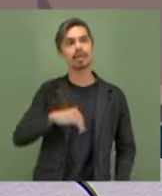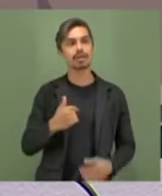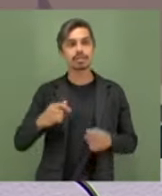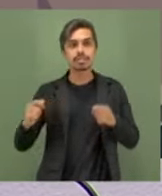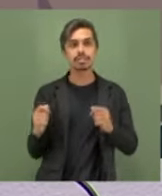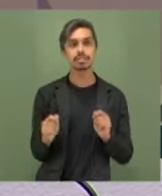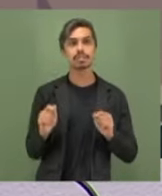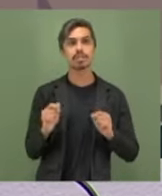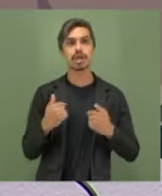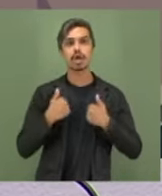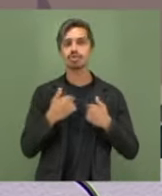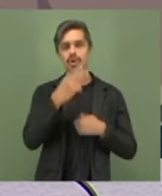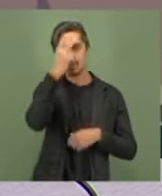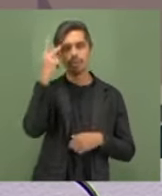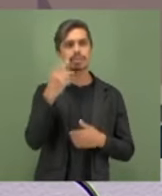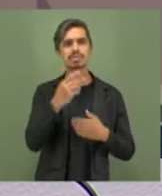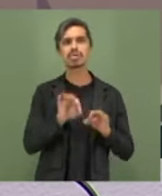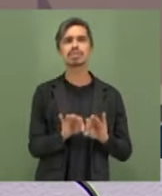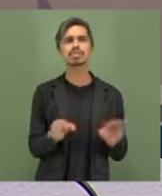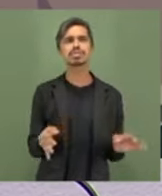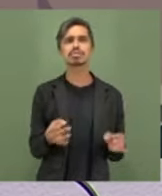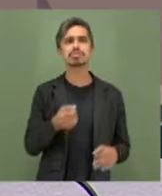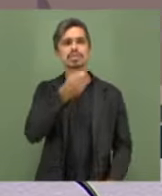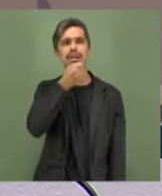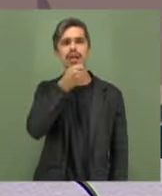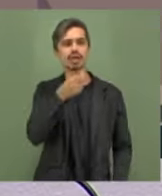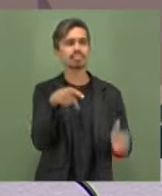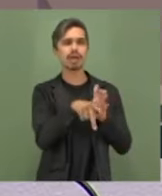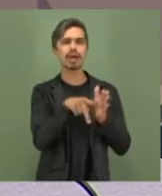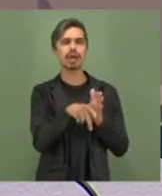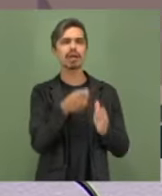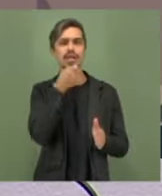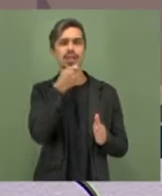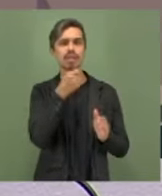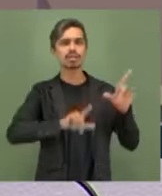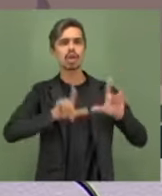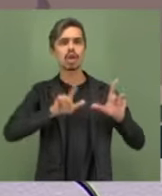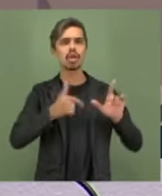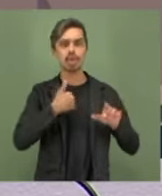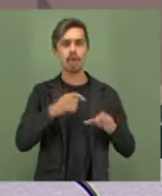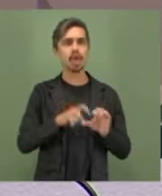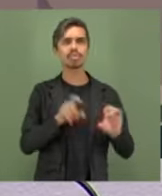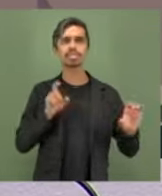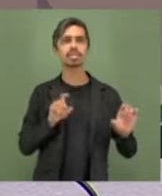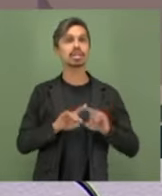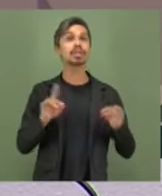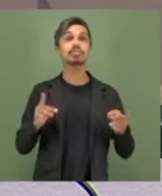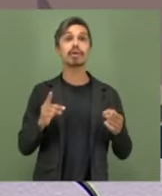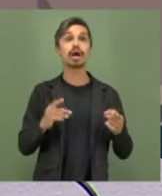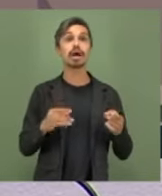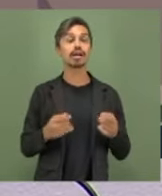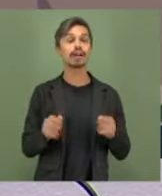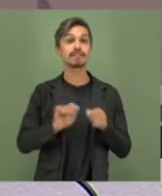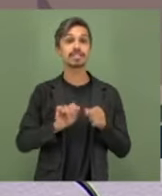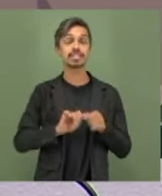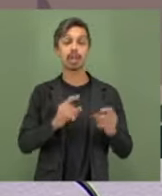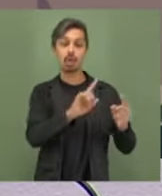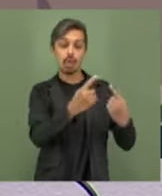que sou um simples repórter português, independente sou, e fizeram isto pelas minhas